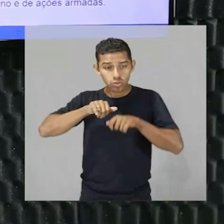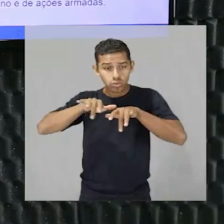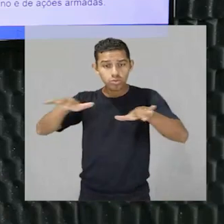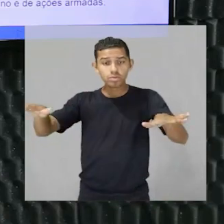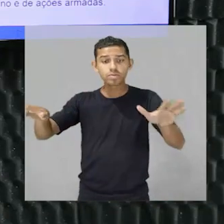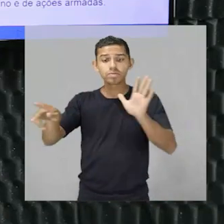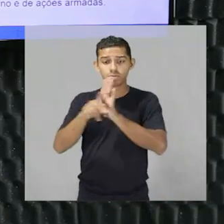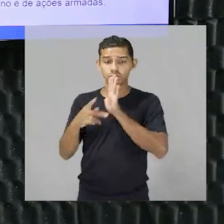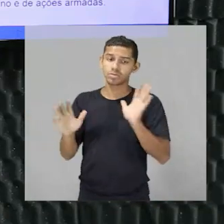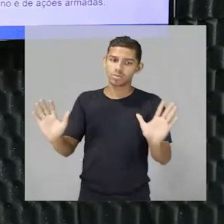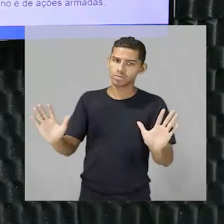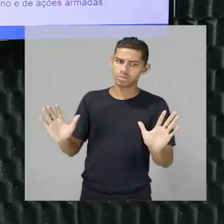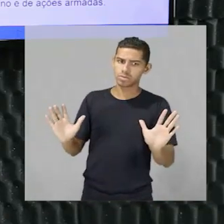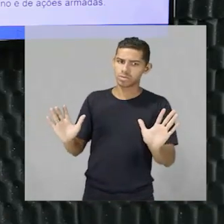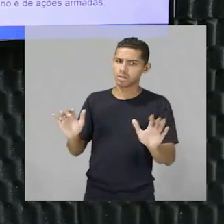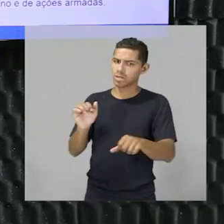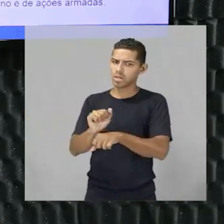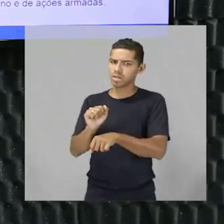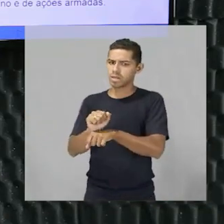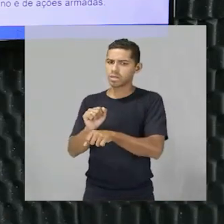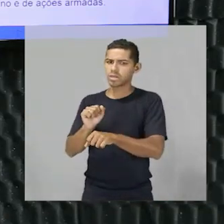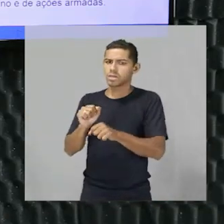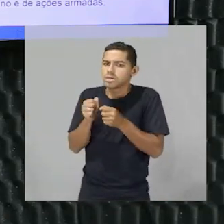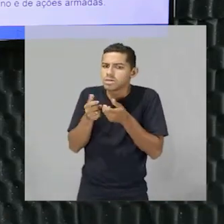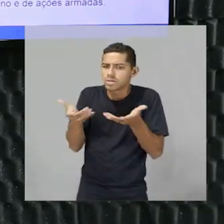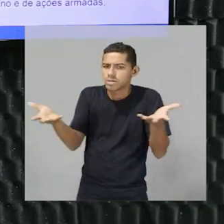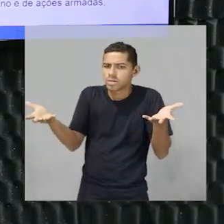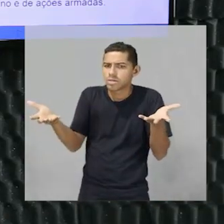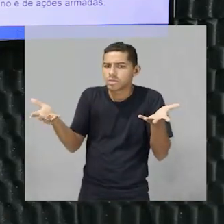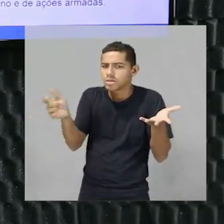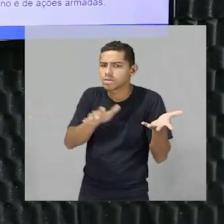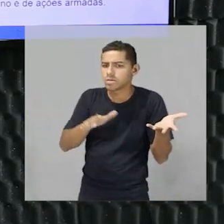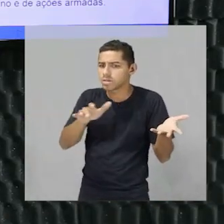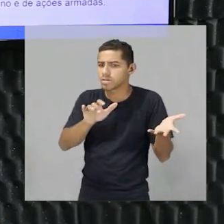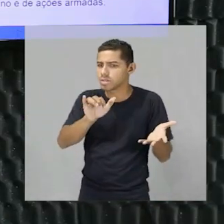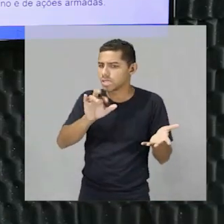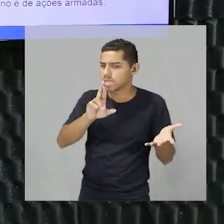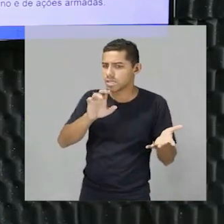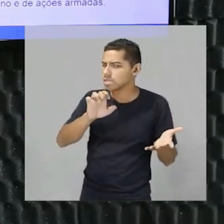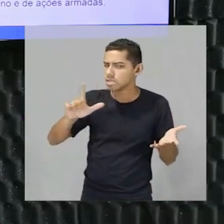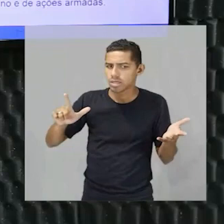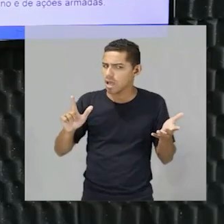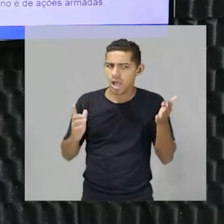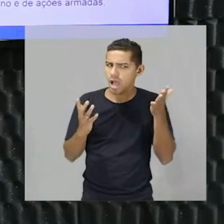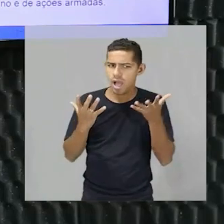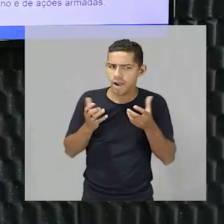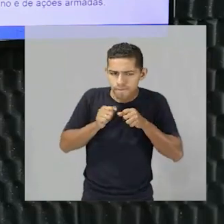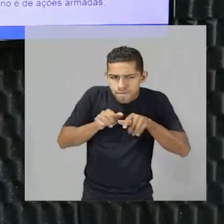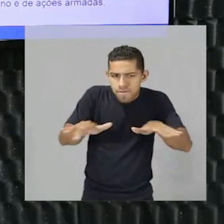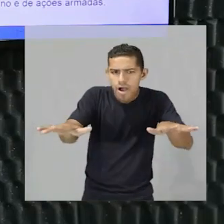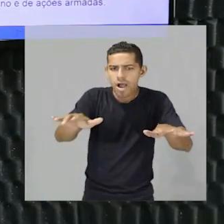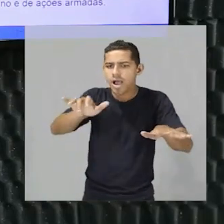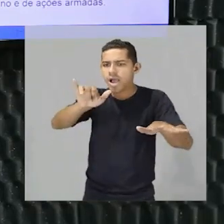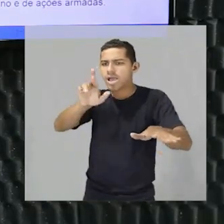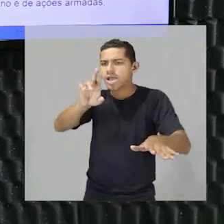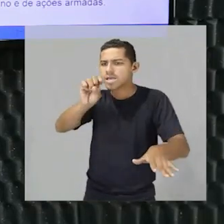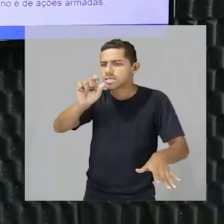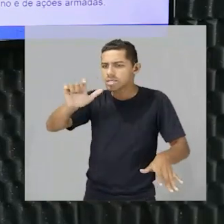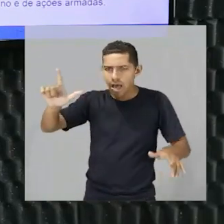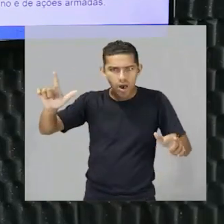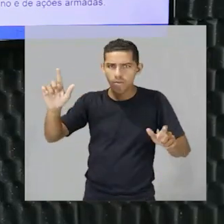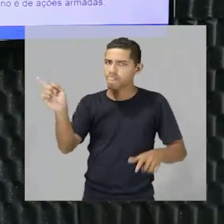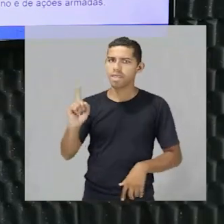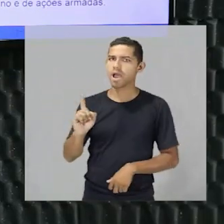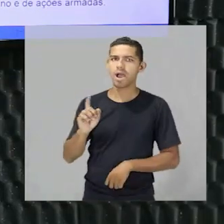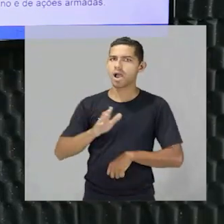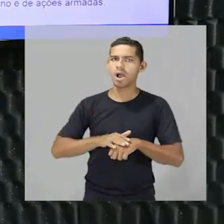território israelense. Opa, galera, para bem aí. A ONU criou o território de Israel, mas ela não aprova essa expansão territorial que Israel faz